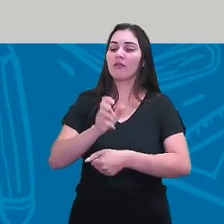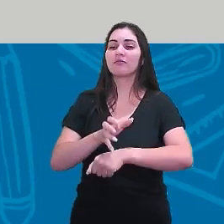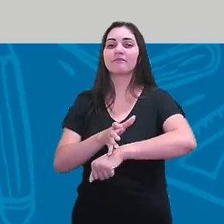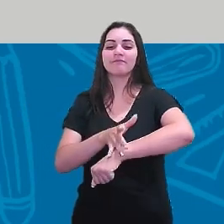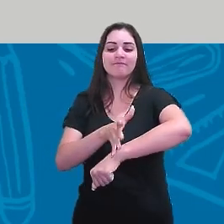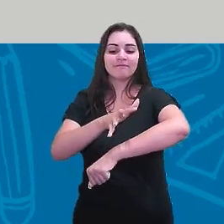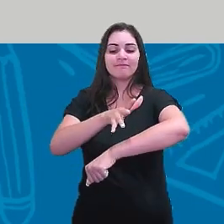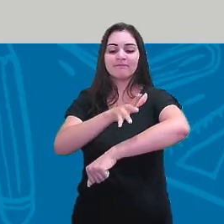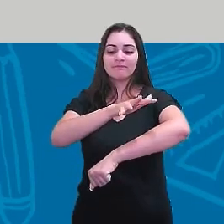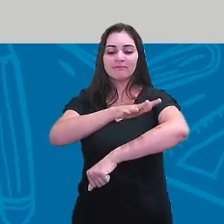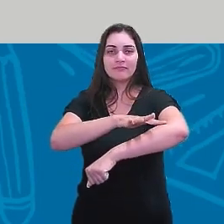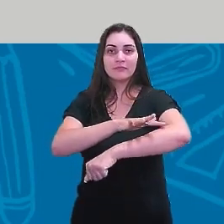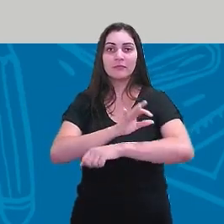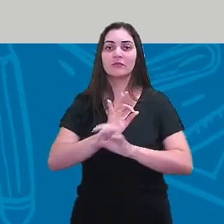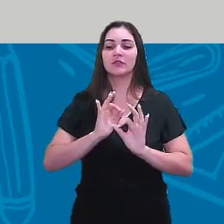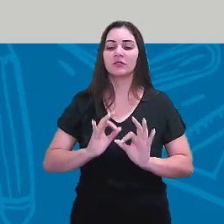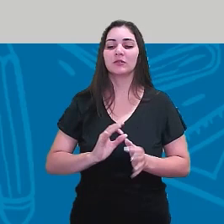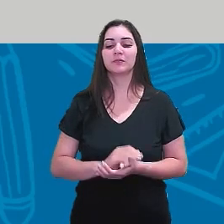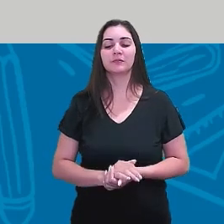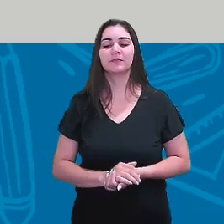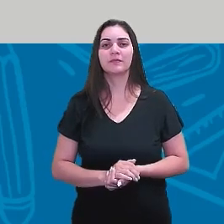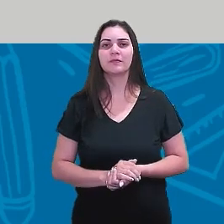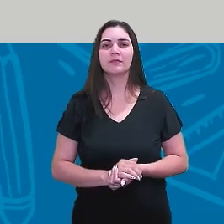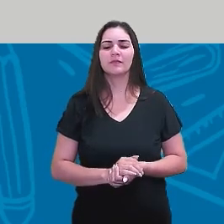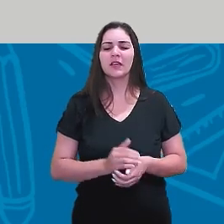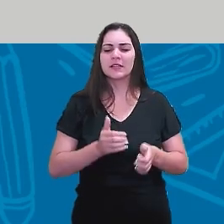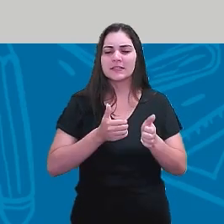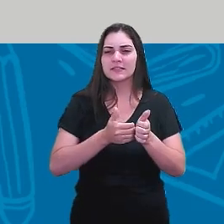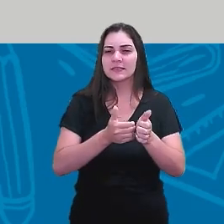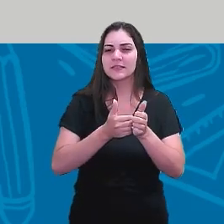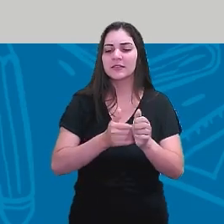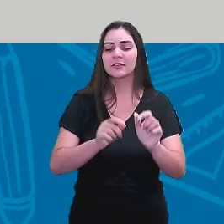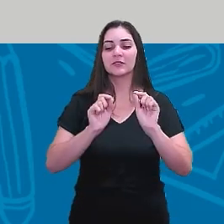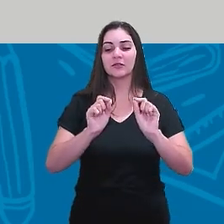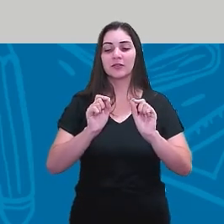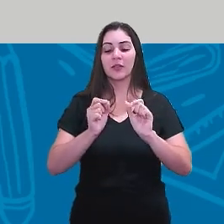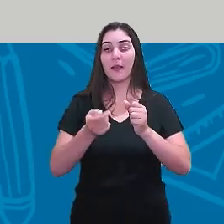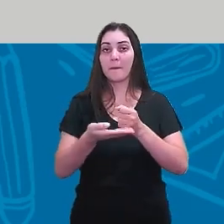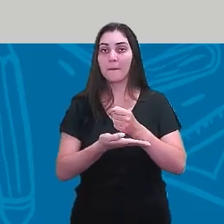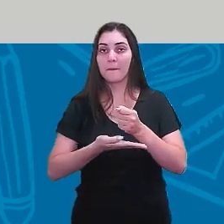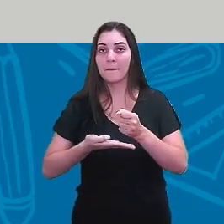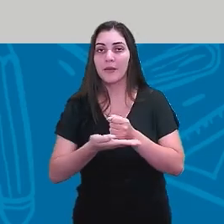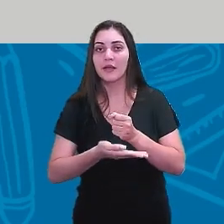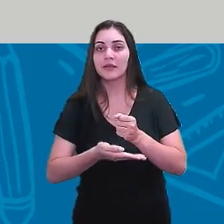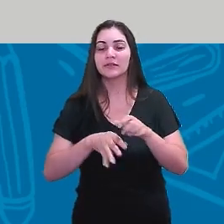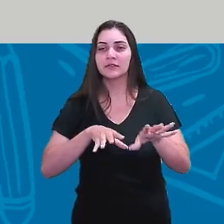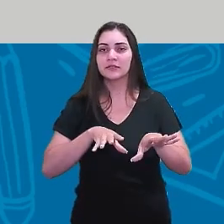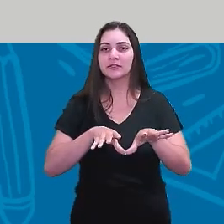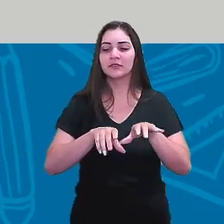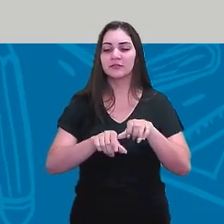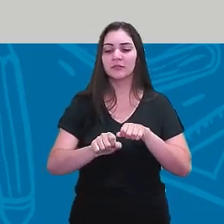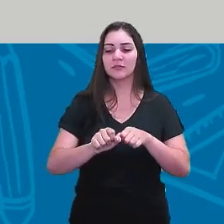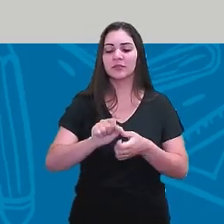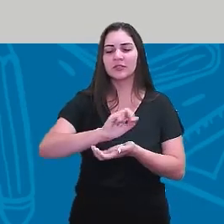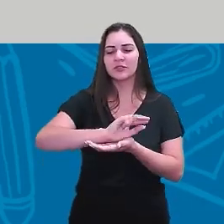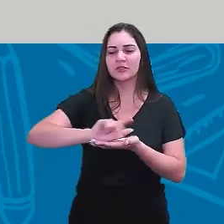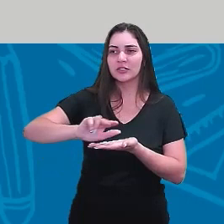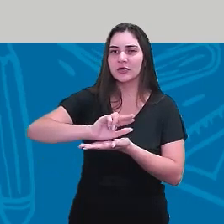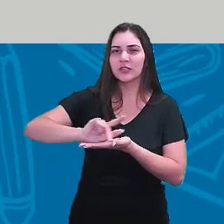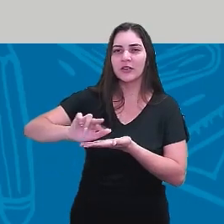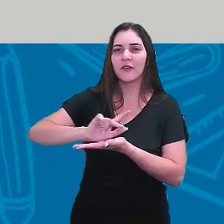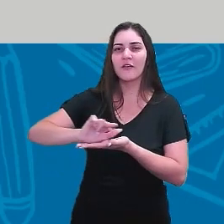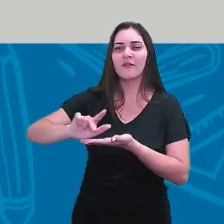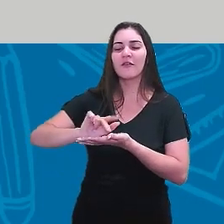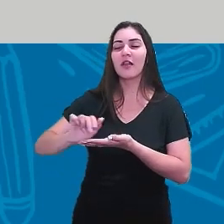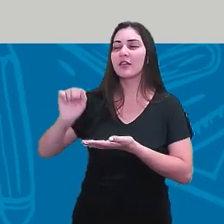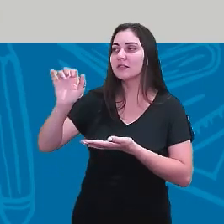tá bom? Então, seguindo, é a base da formação de diversas paisagens